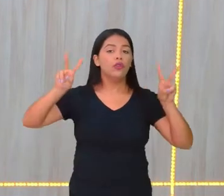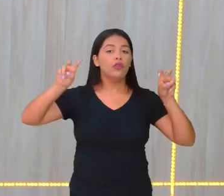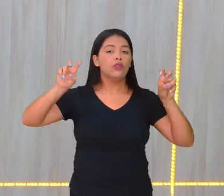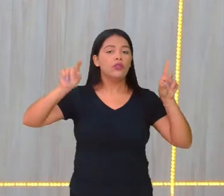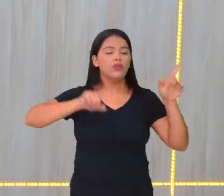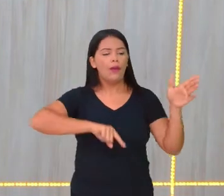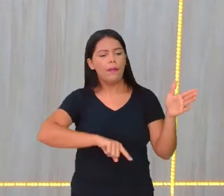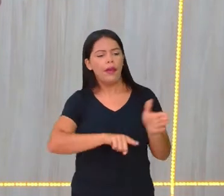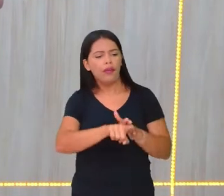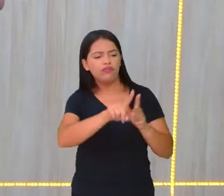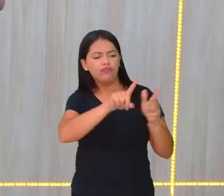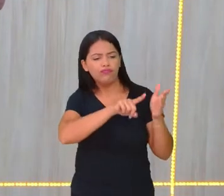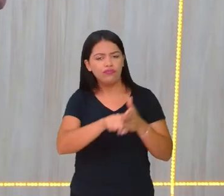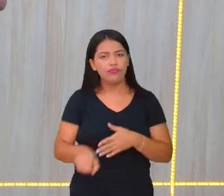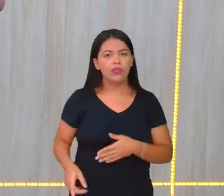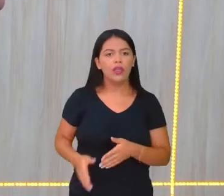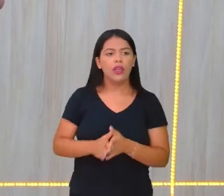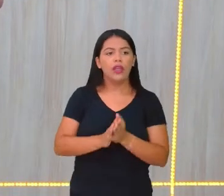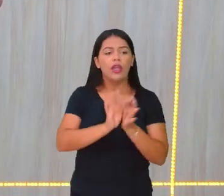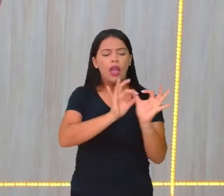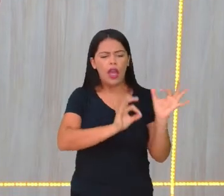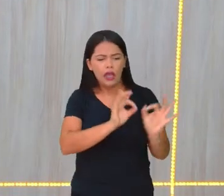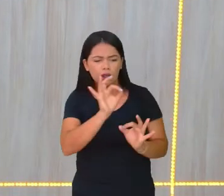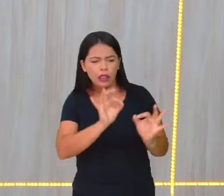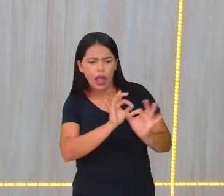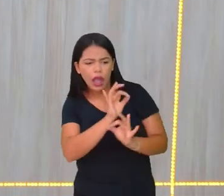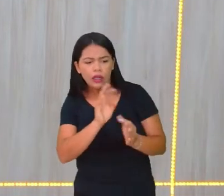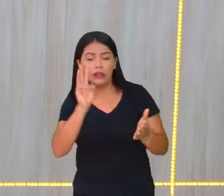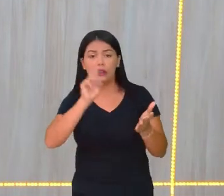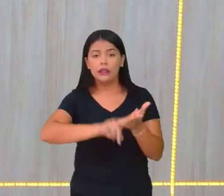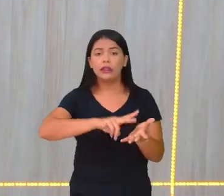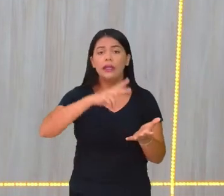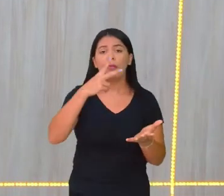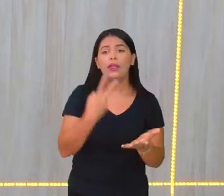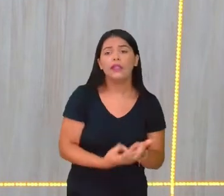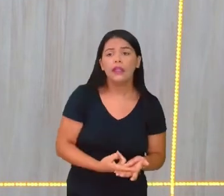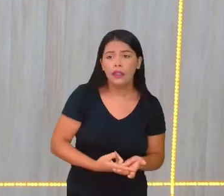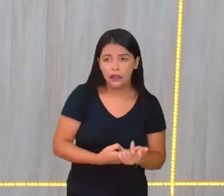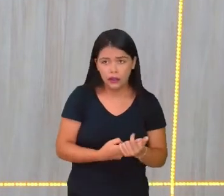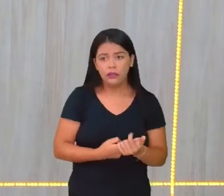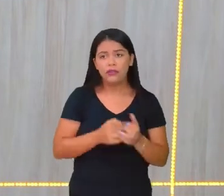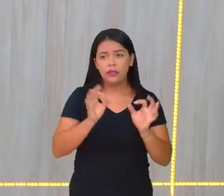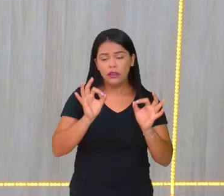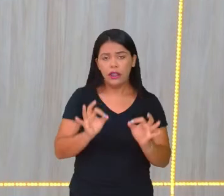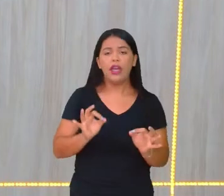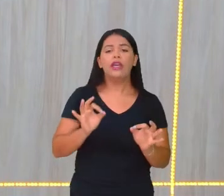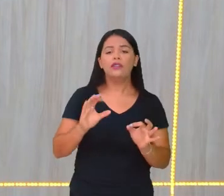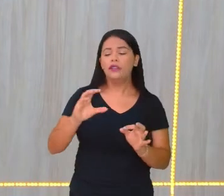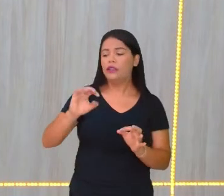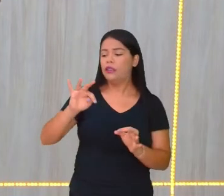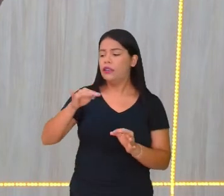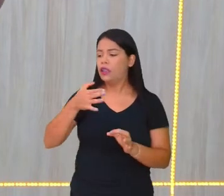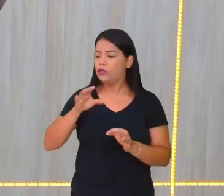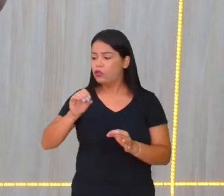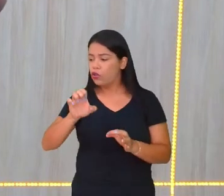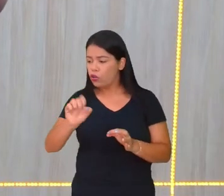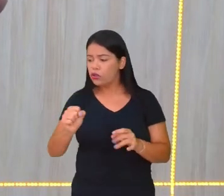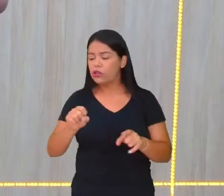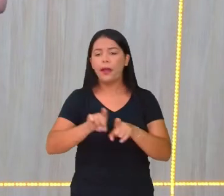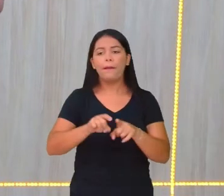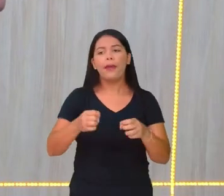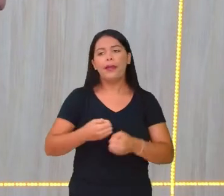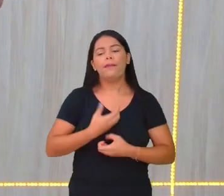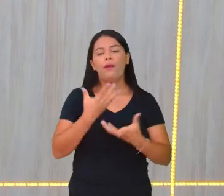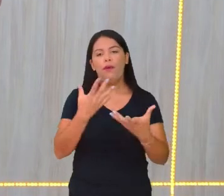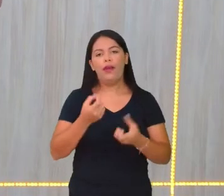nas citações e poemas. E aí é interessante pensar sobre isso, porque o eixo que nós temos hoje, não